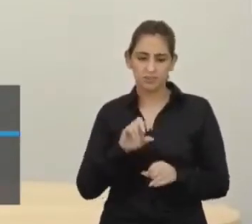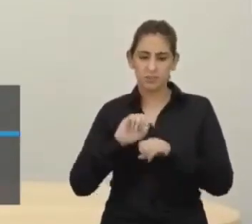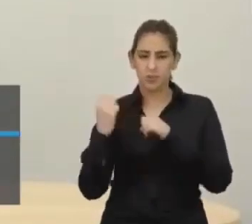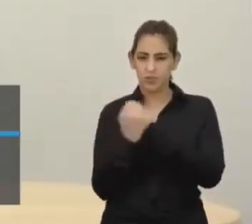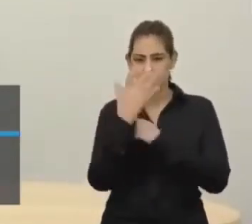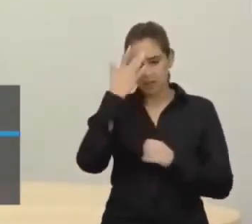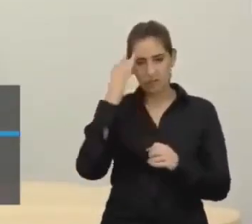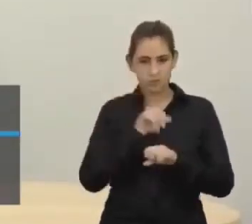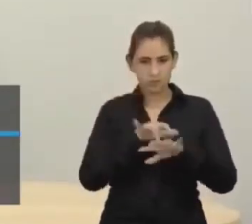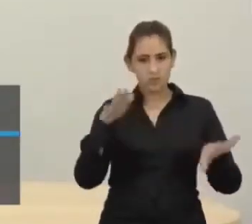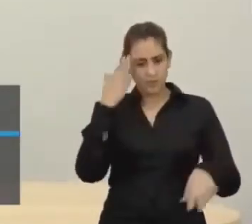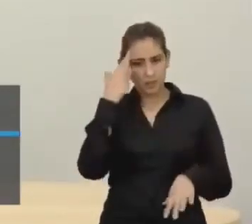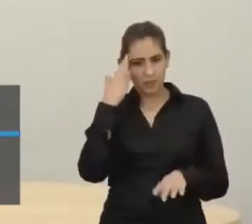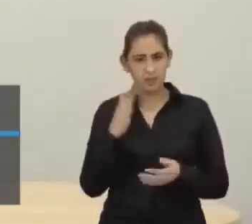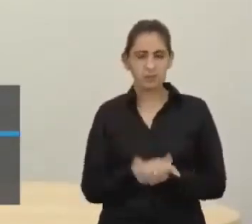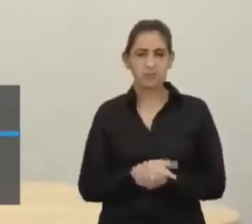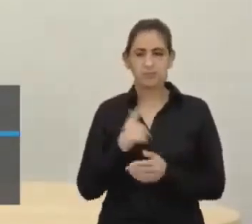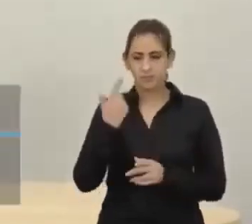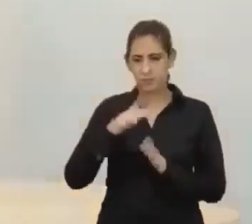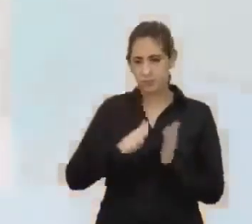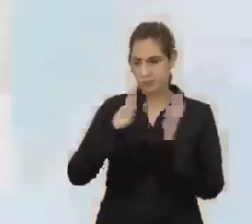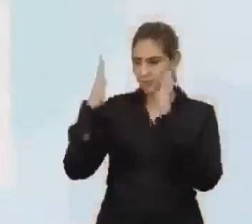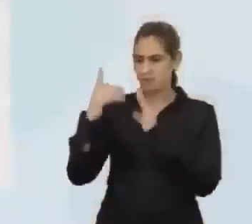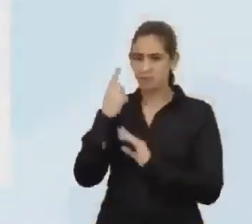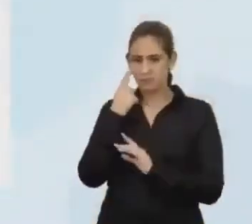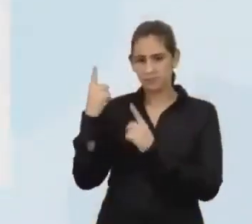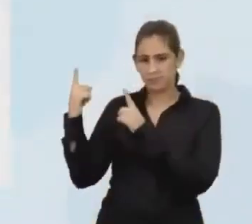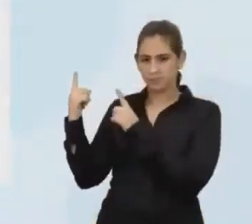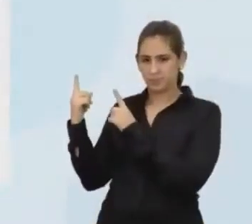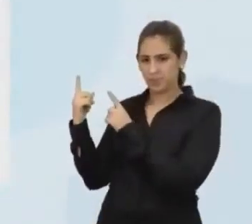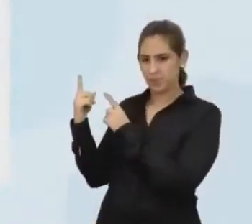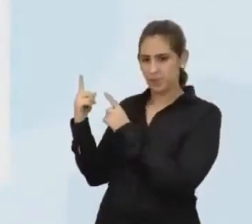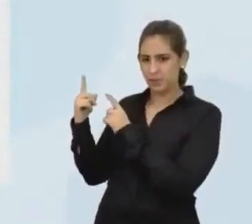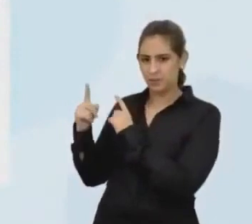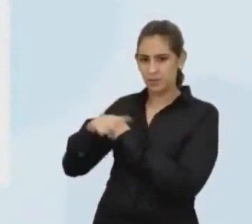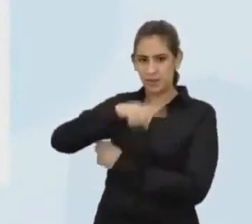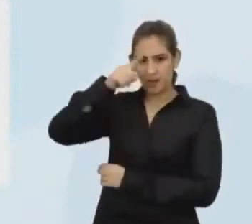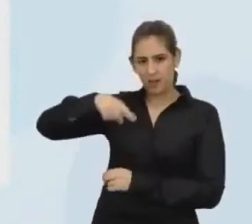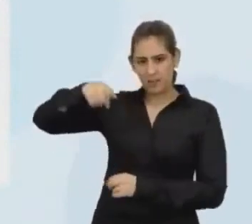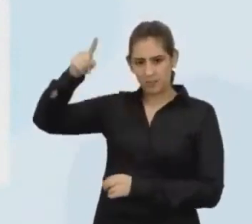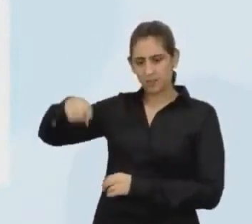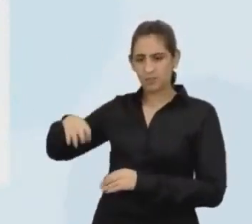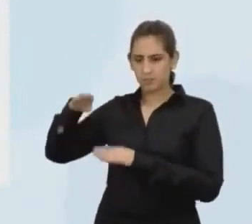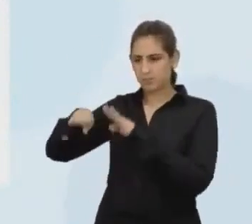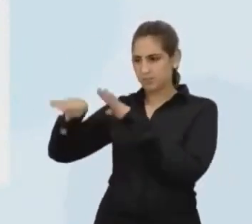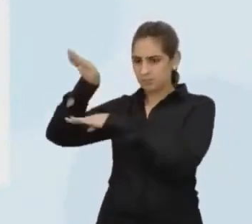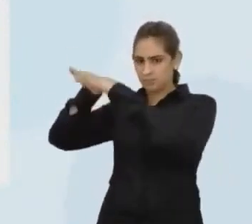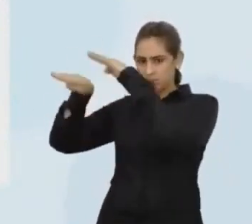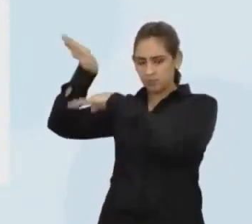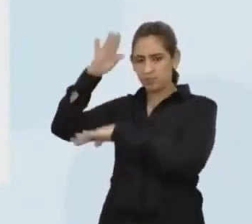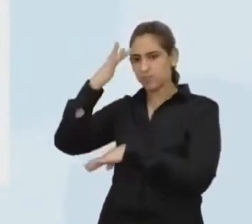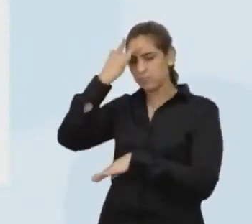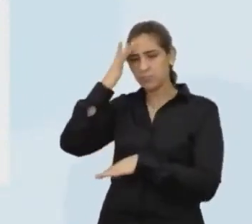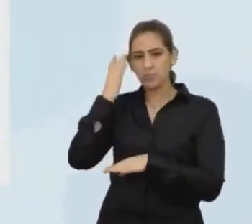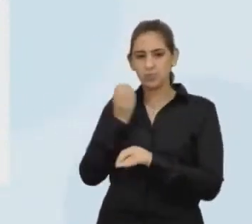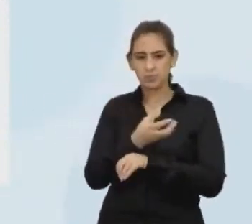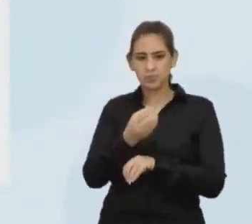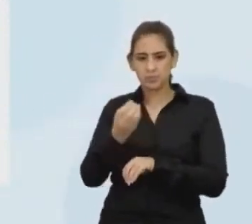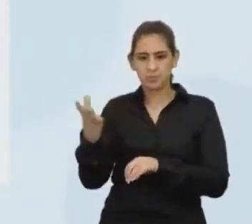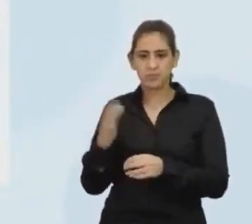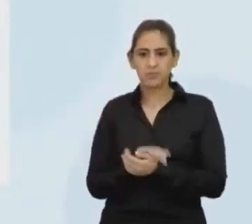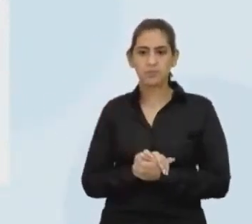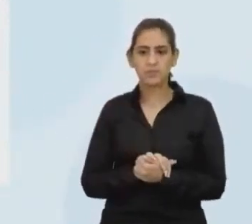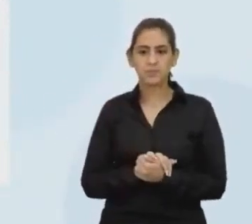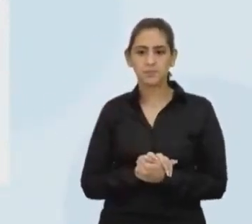Tá certo na próxima tela aí a gente vai ver aí um gráfico mostrando é distribuição percentual das pessoas de 14 anos